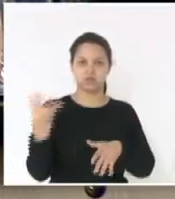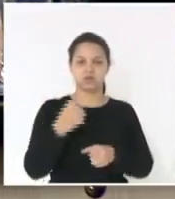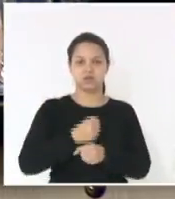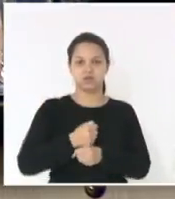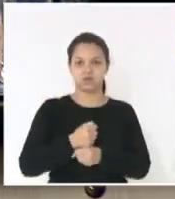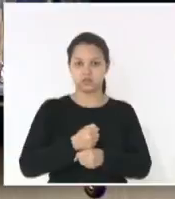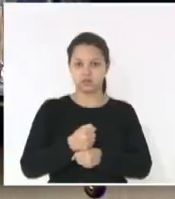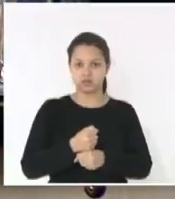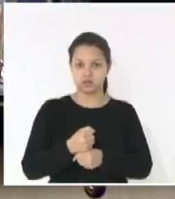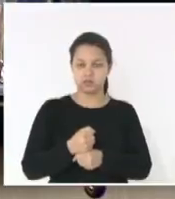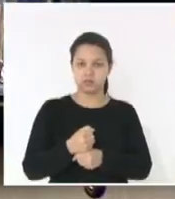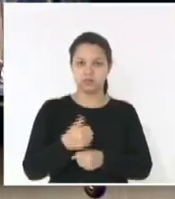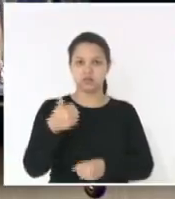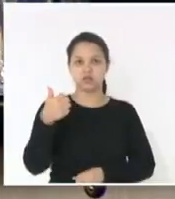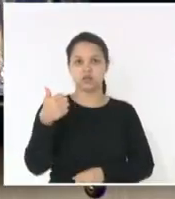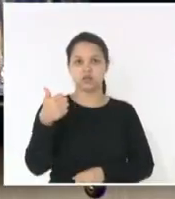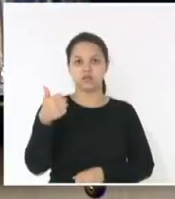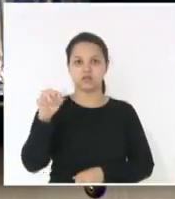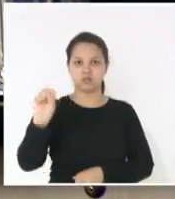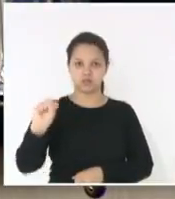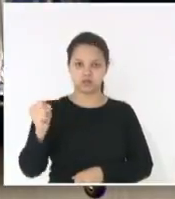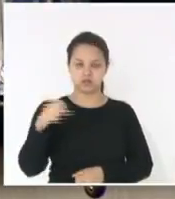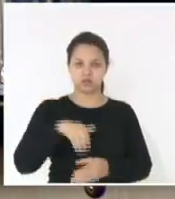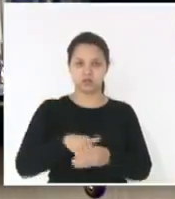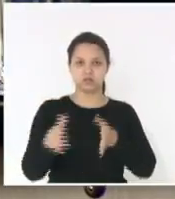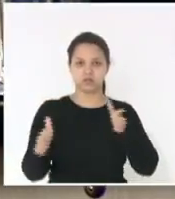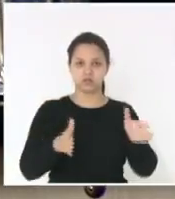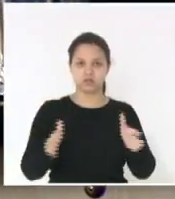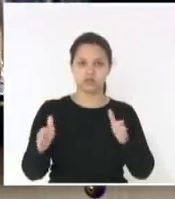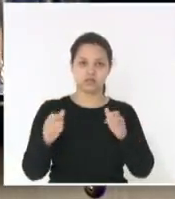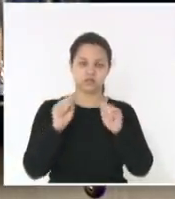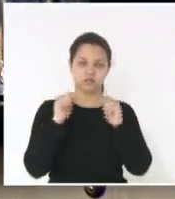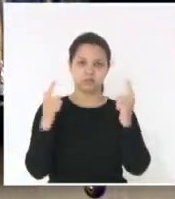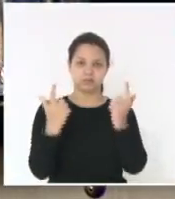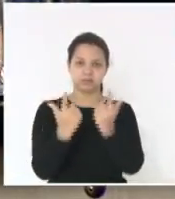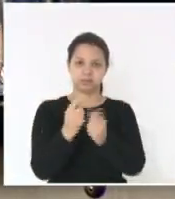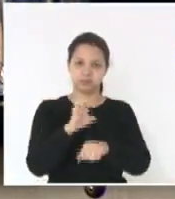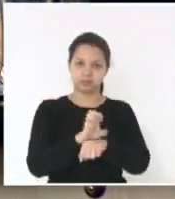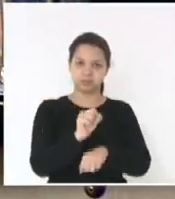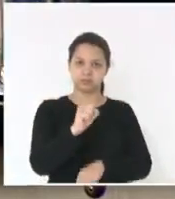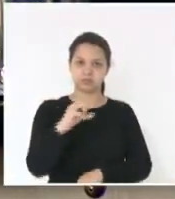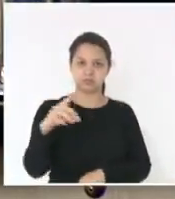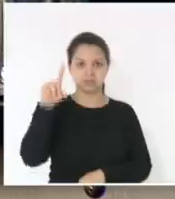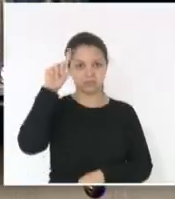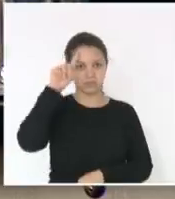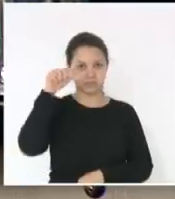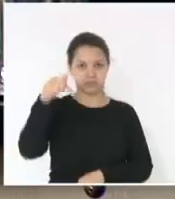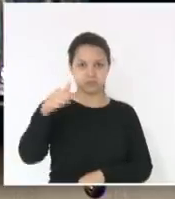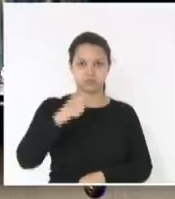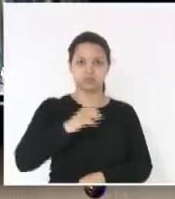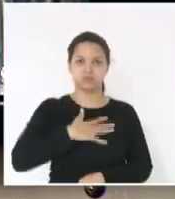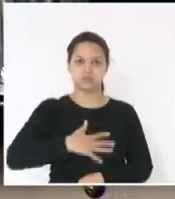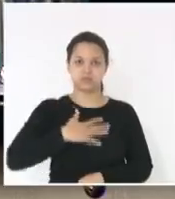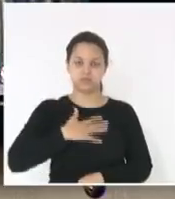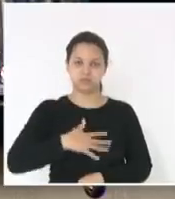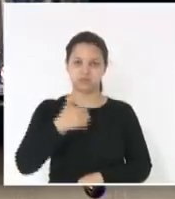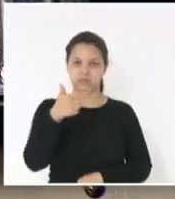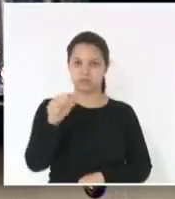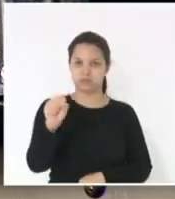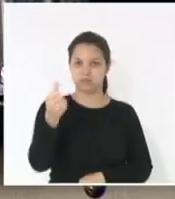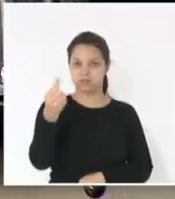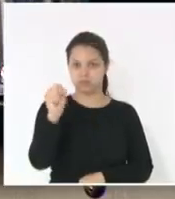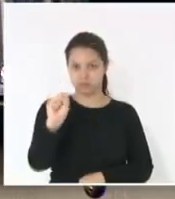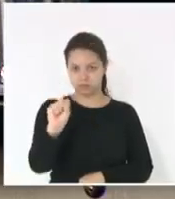legislativa da 18ª legislatura da Assembleia Legislativa do Estado de Santa Catarina, realizado nos dias 7 de agosto de 2018,